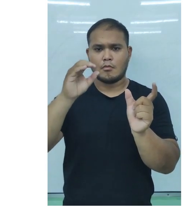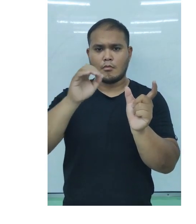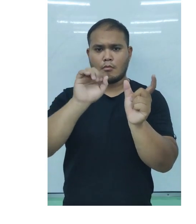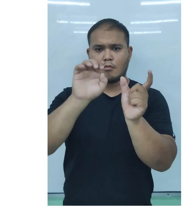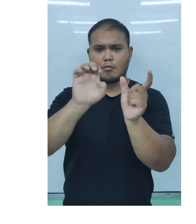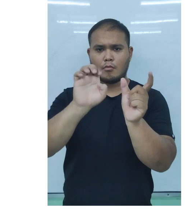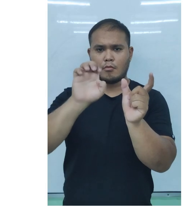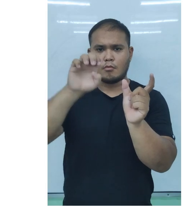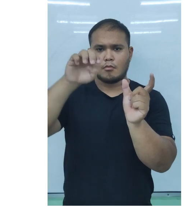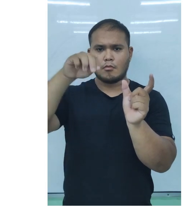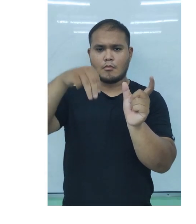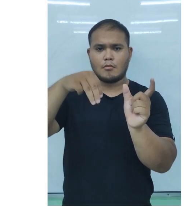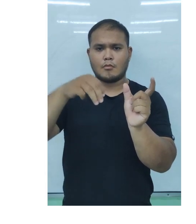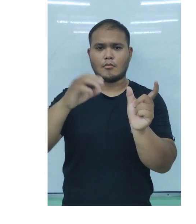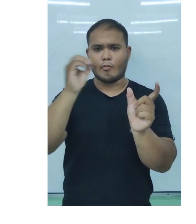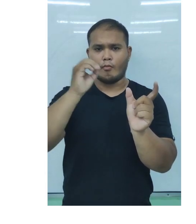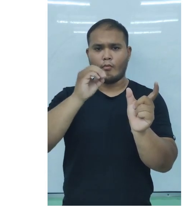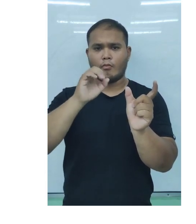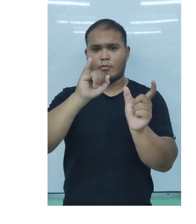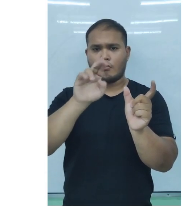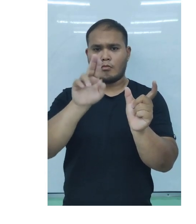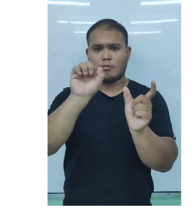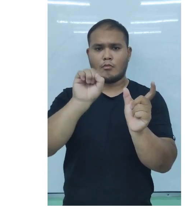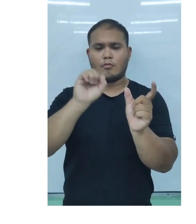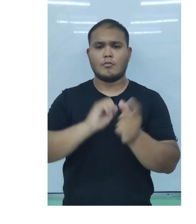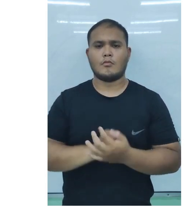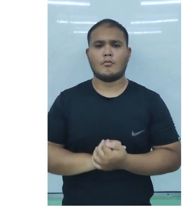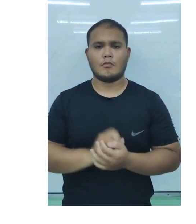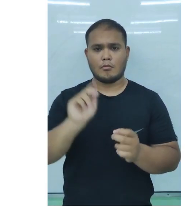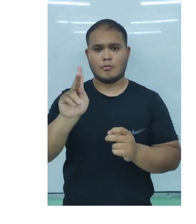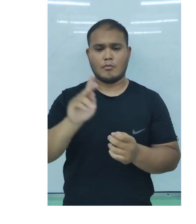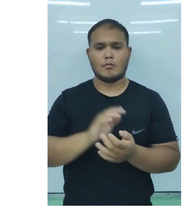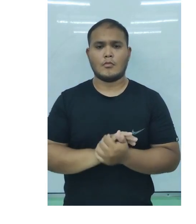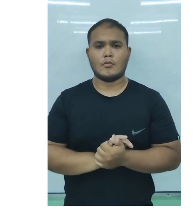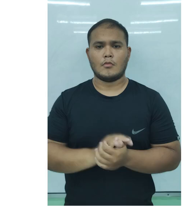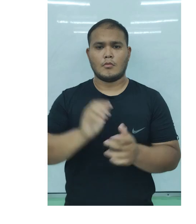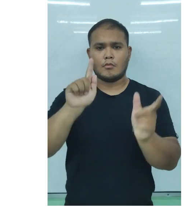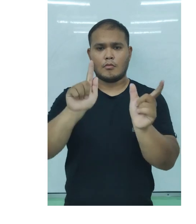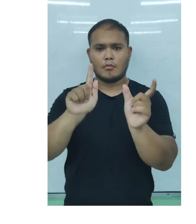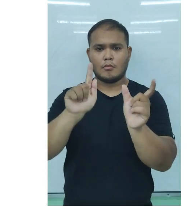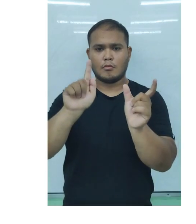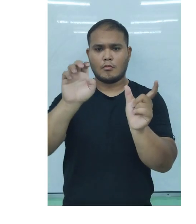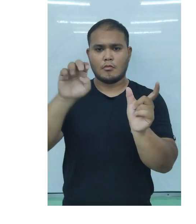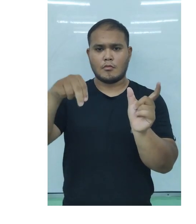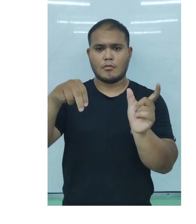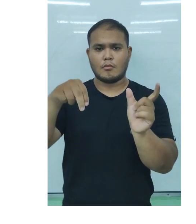Ok? Genitivo, acriores. Dativo, acriore. Ablativo, acriore.